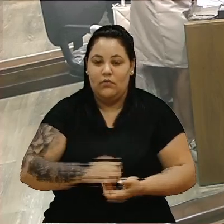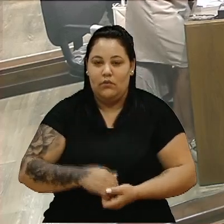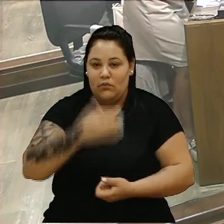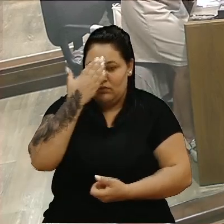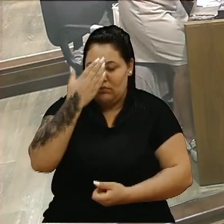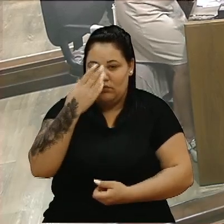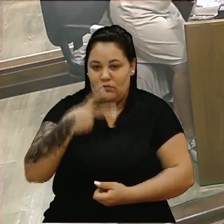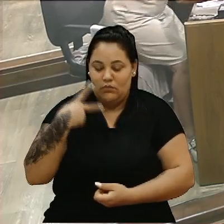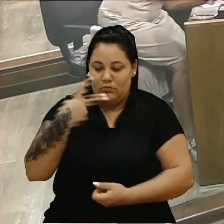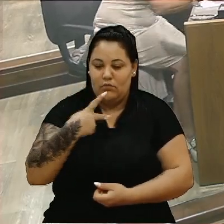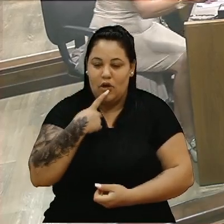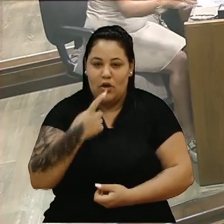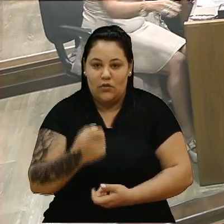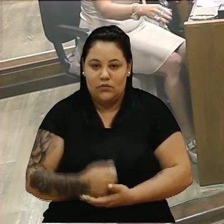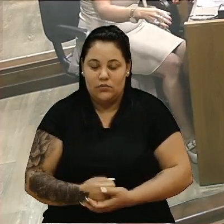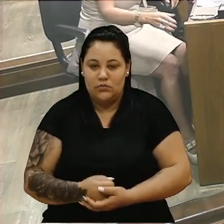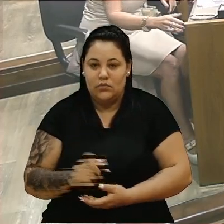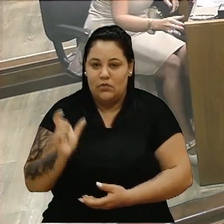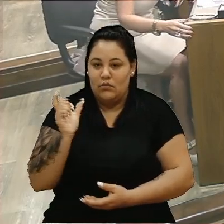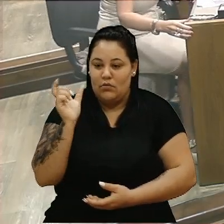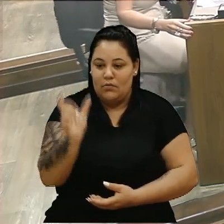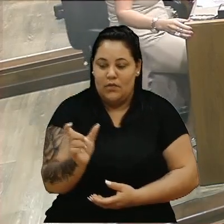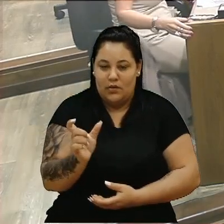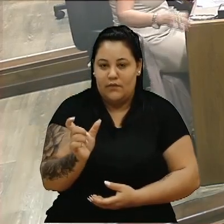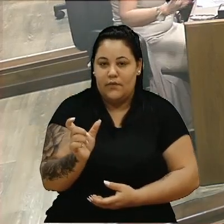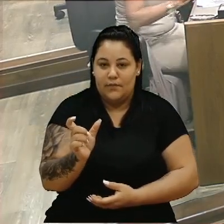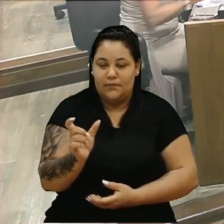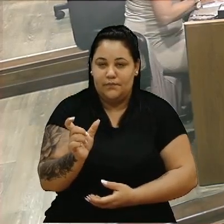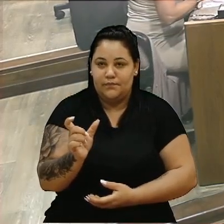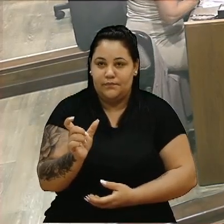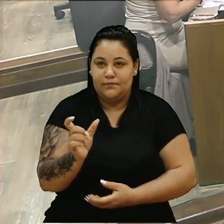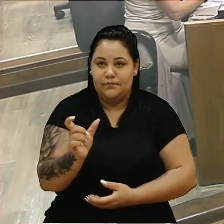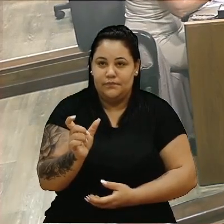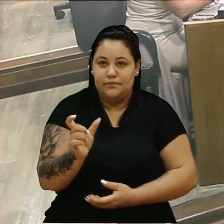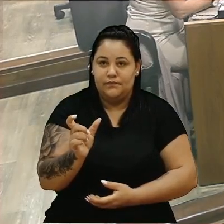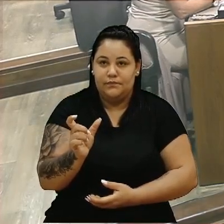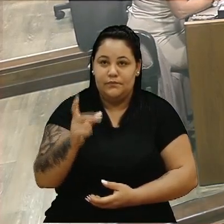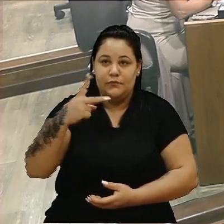Rose Frigeri. Com a palavra, a vereadora Andressa Marques.